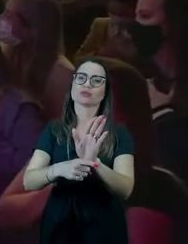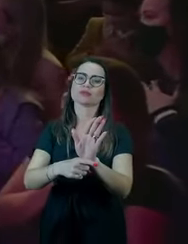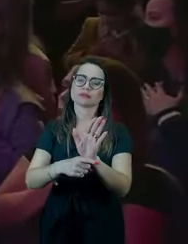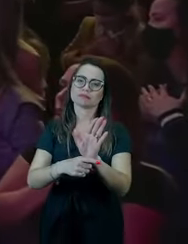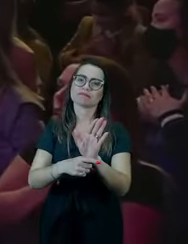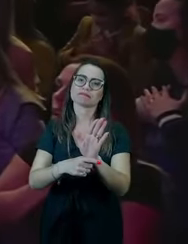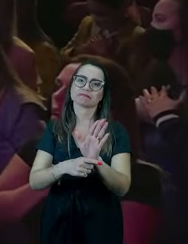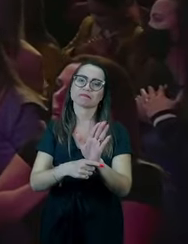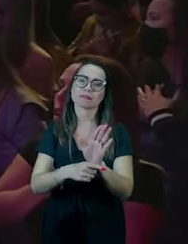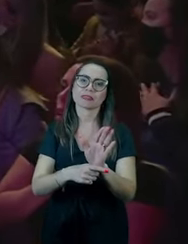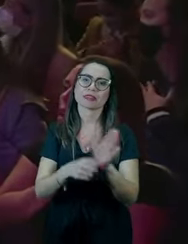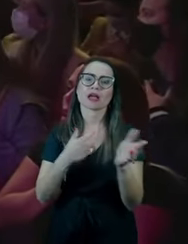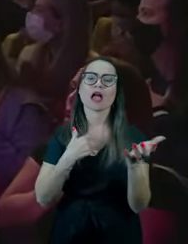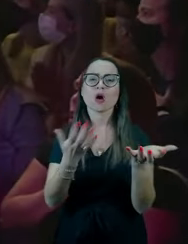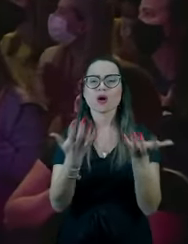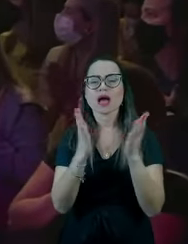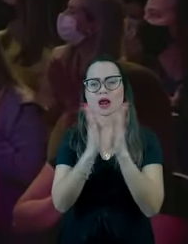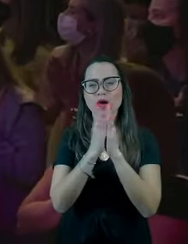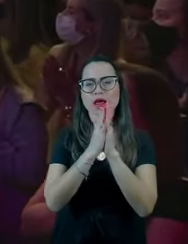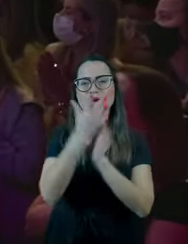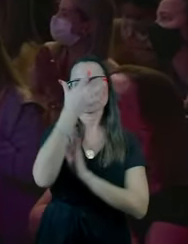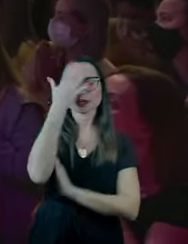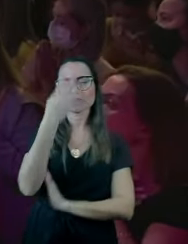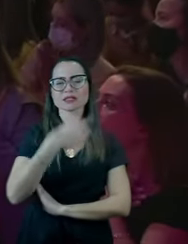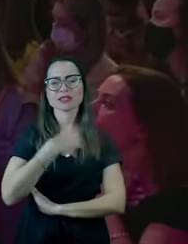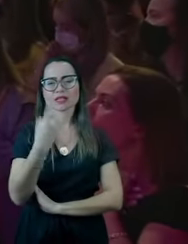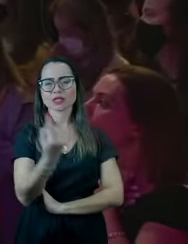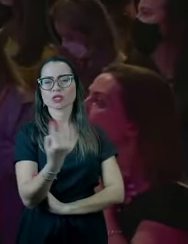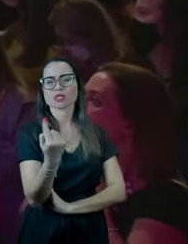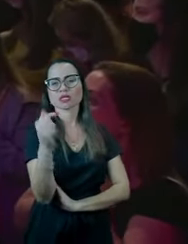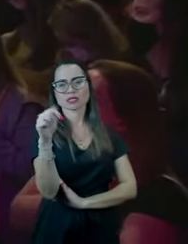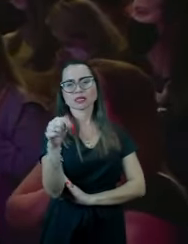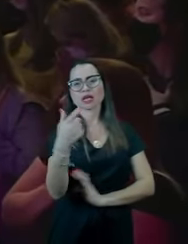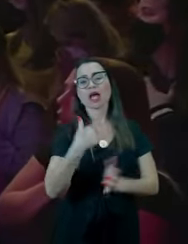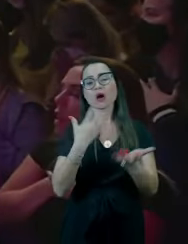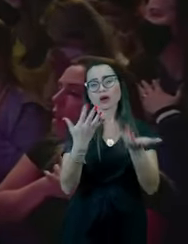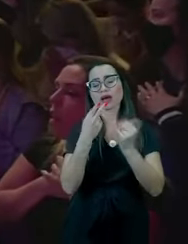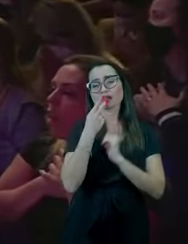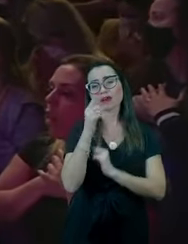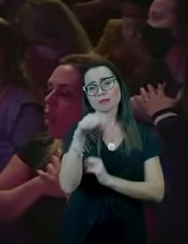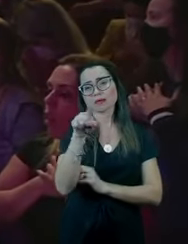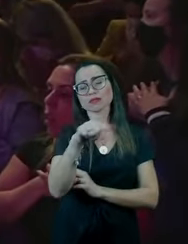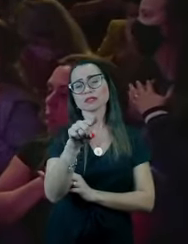Eu quero orar para as pessoas que se sentem sozinhas aqui. Eu quero dizer para você uma coisa: